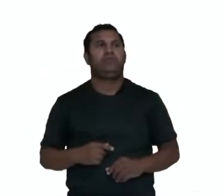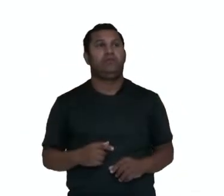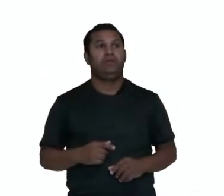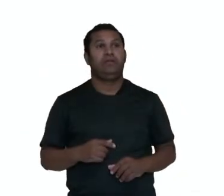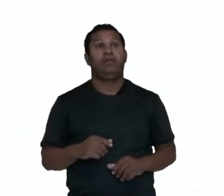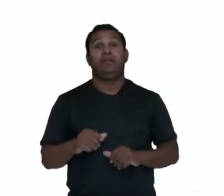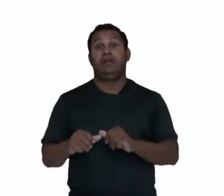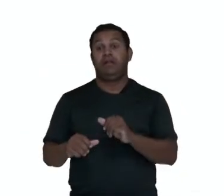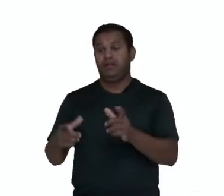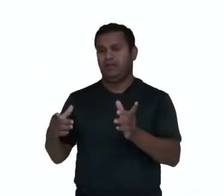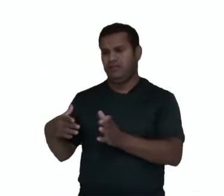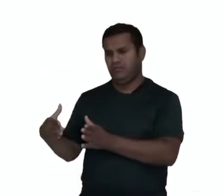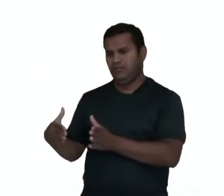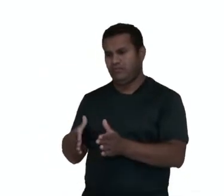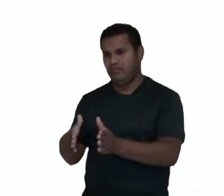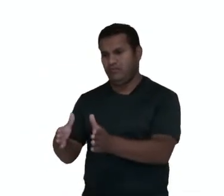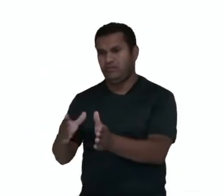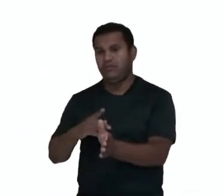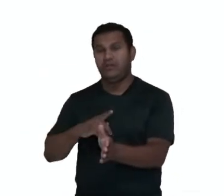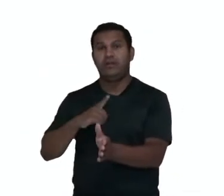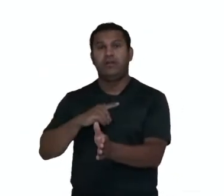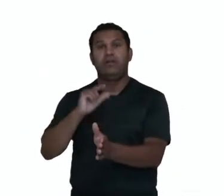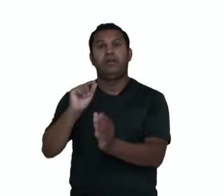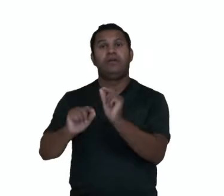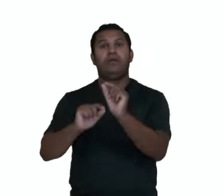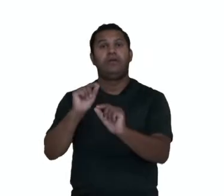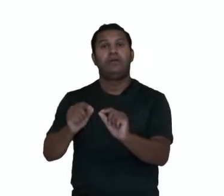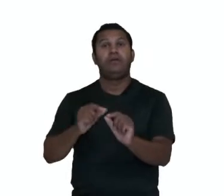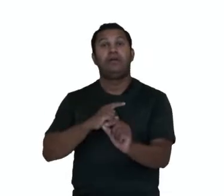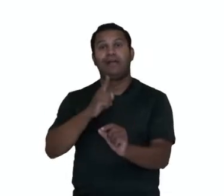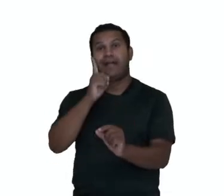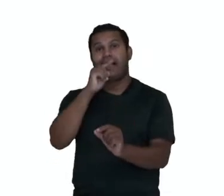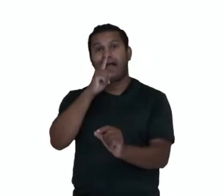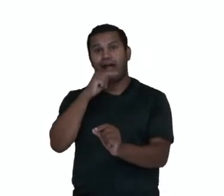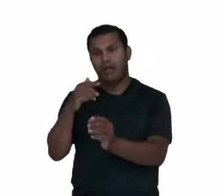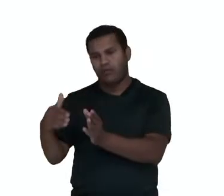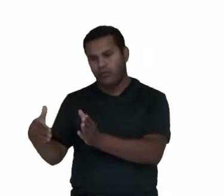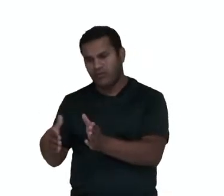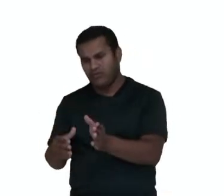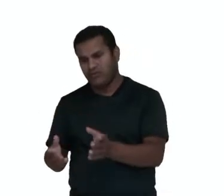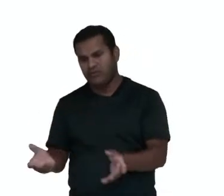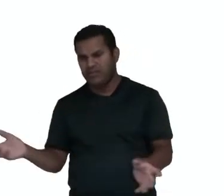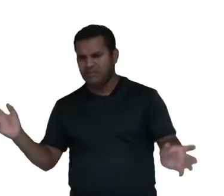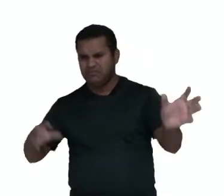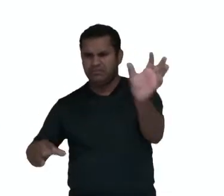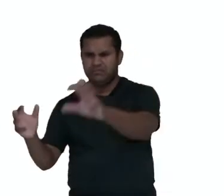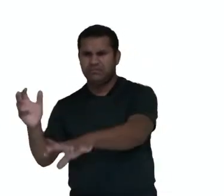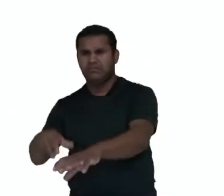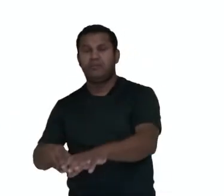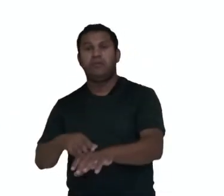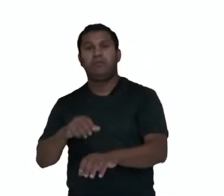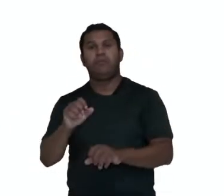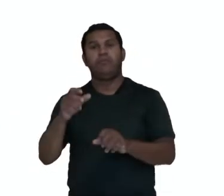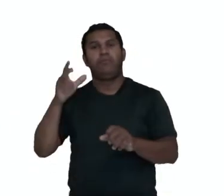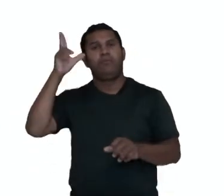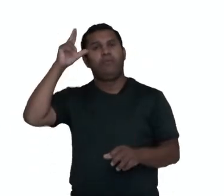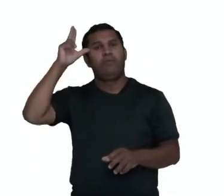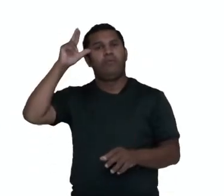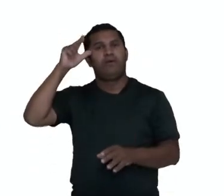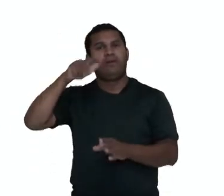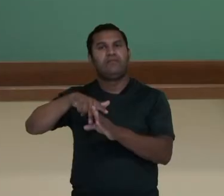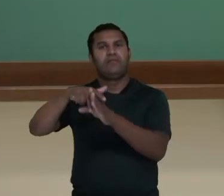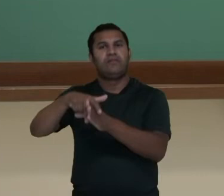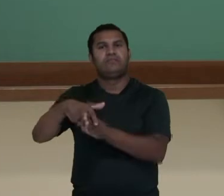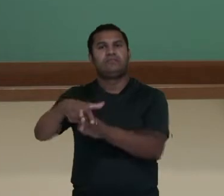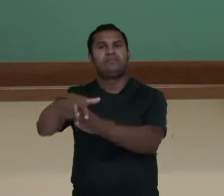nos canais para que os cavalos pudessem circular melhor. Reconstruía tudo para que o núcleo urbano lembrasse